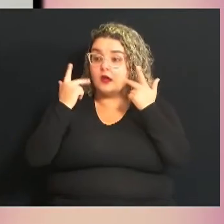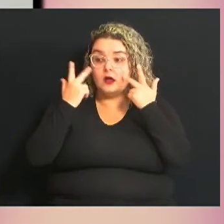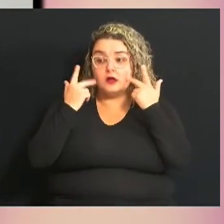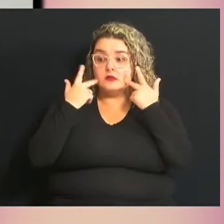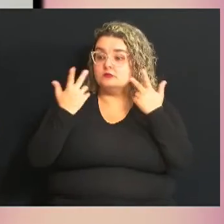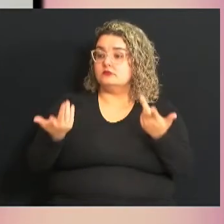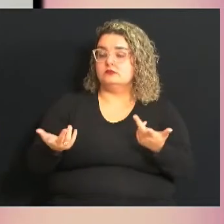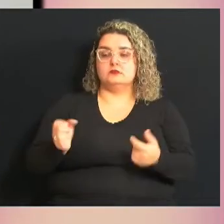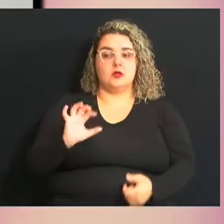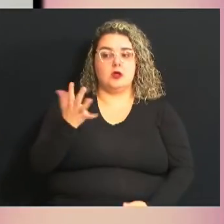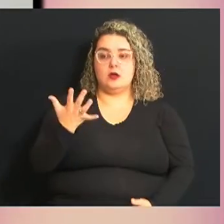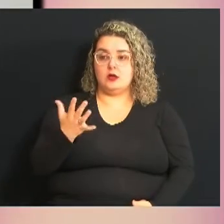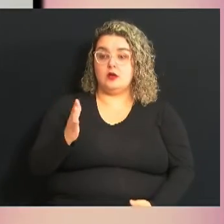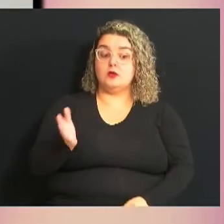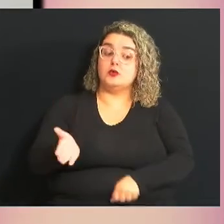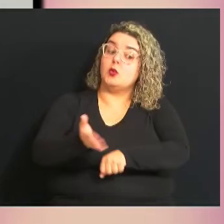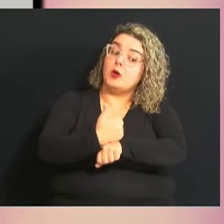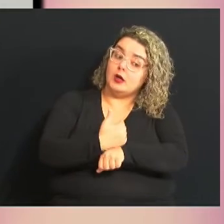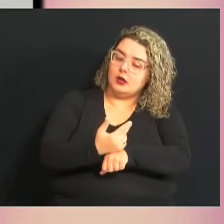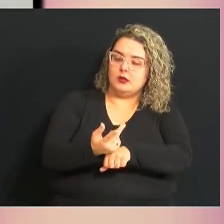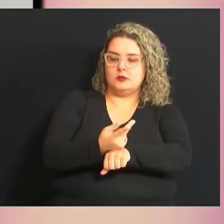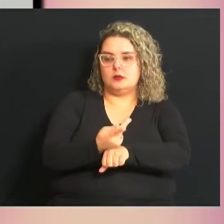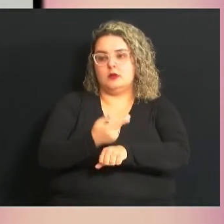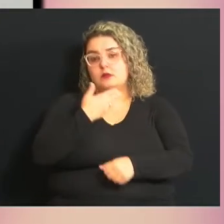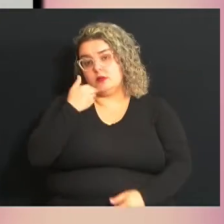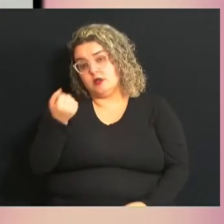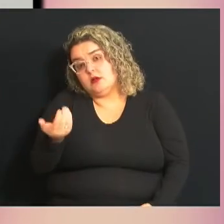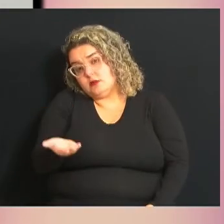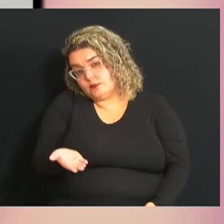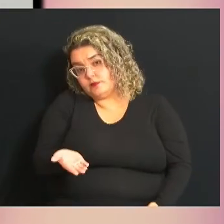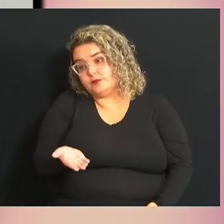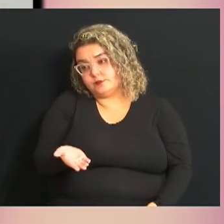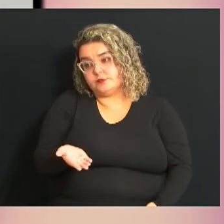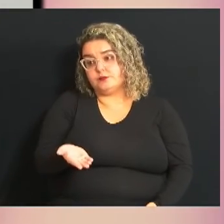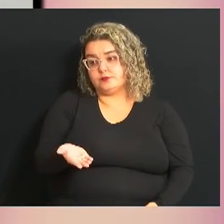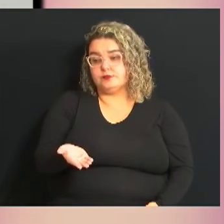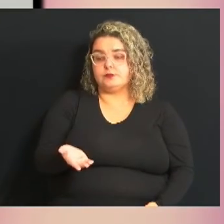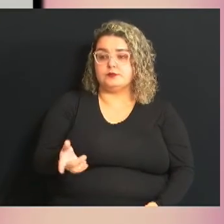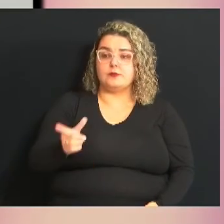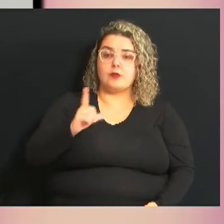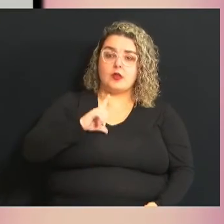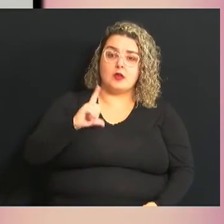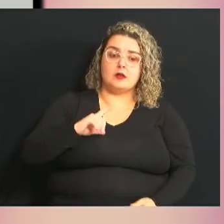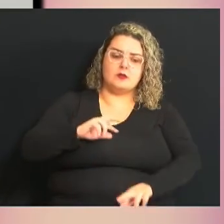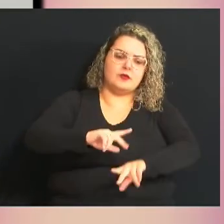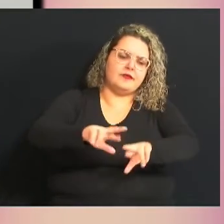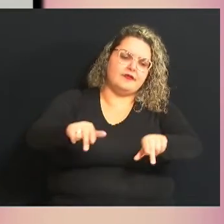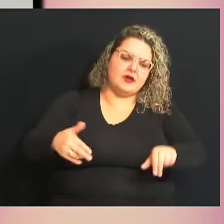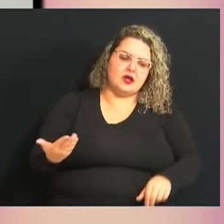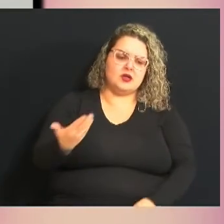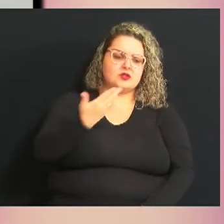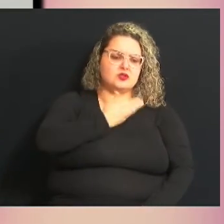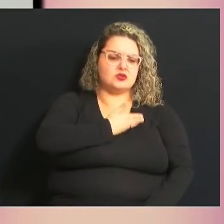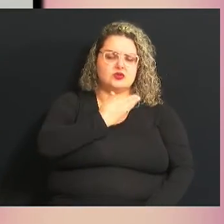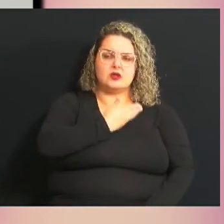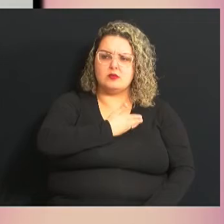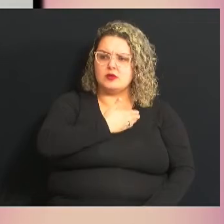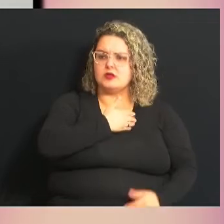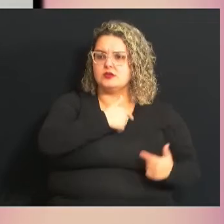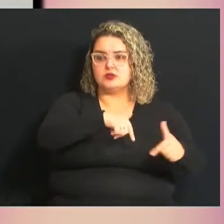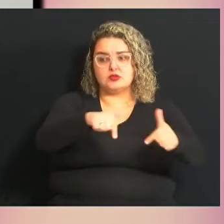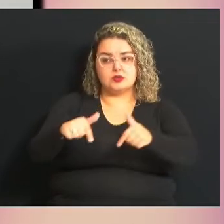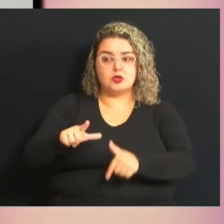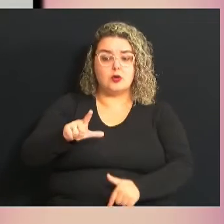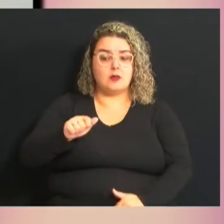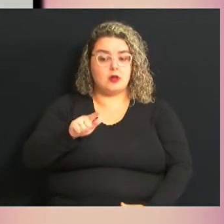Então, quanto antes ele procurar, vai ser melhor para ele, né? E temos vários colegas trabalhando com laser